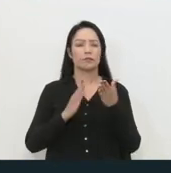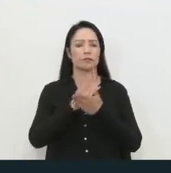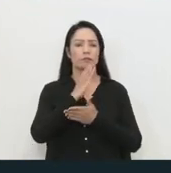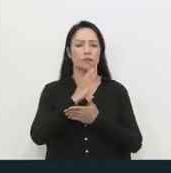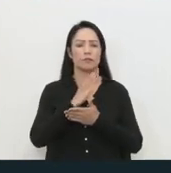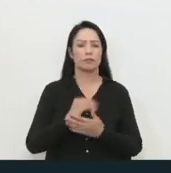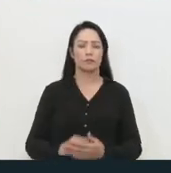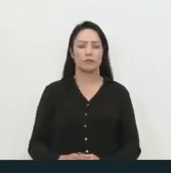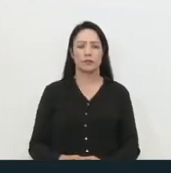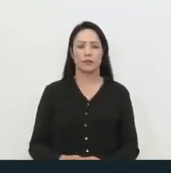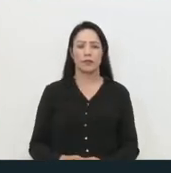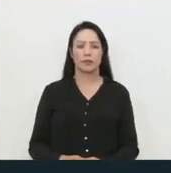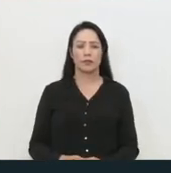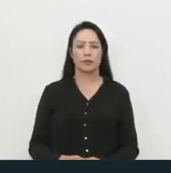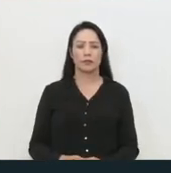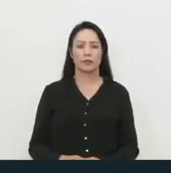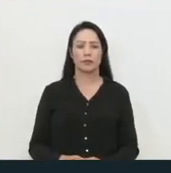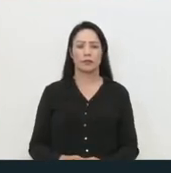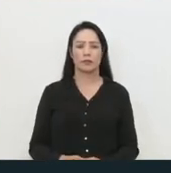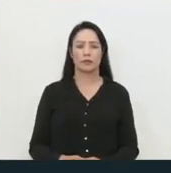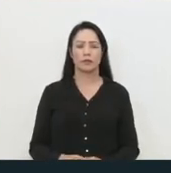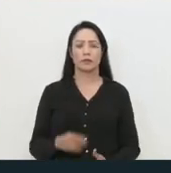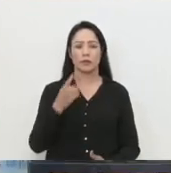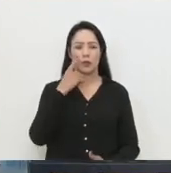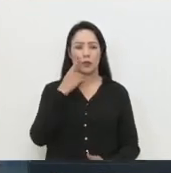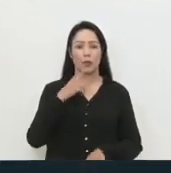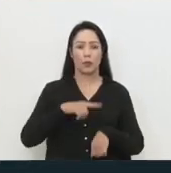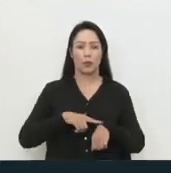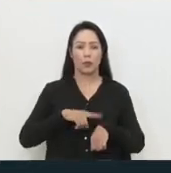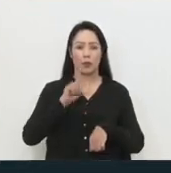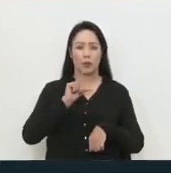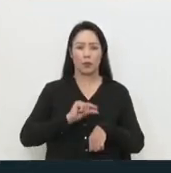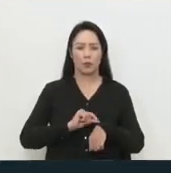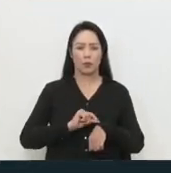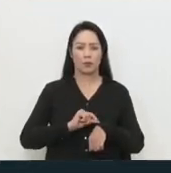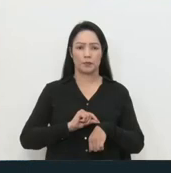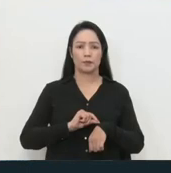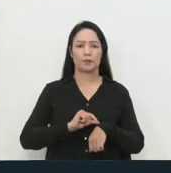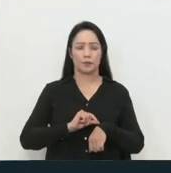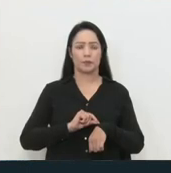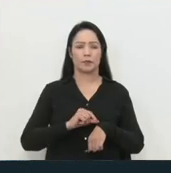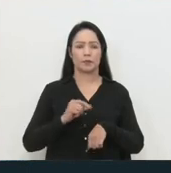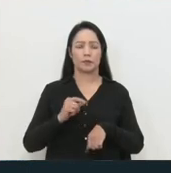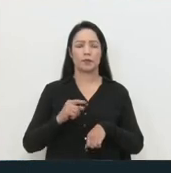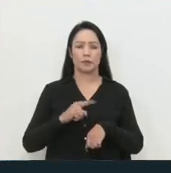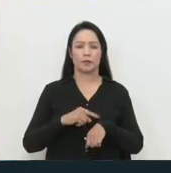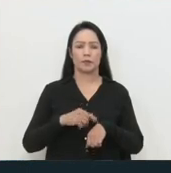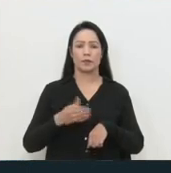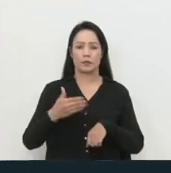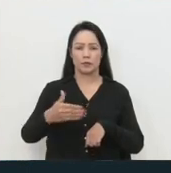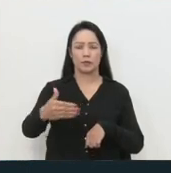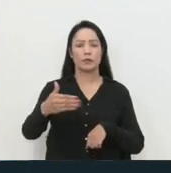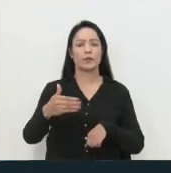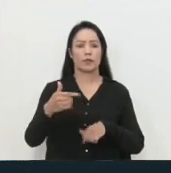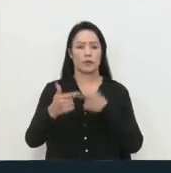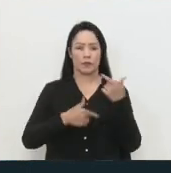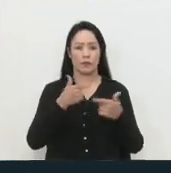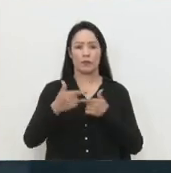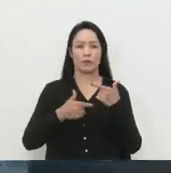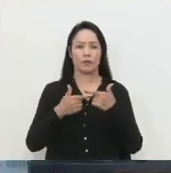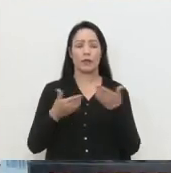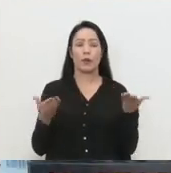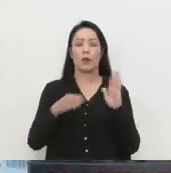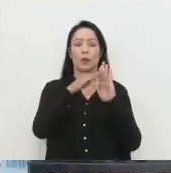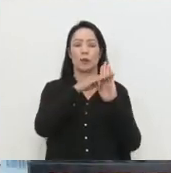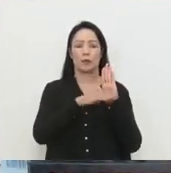em caminho sim tendo em vista o término do horário regimental destinado ao grande experiente passemos a ordem do